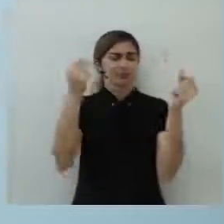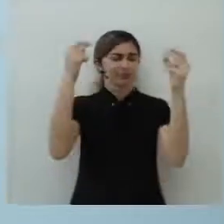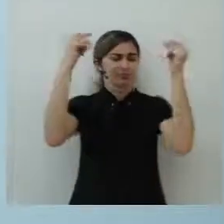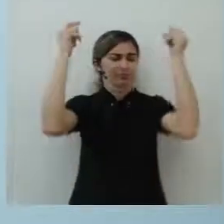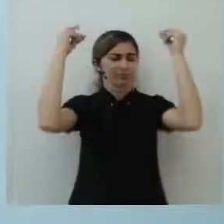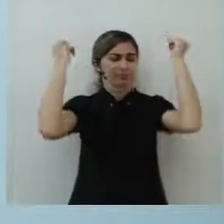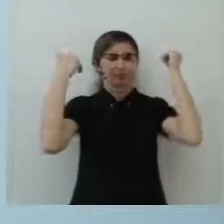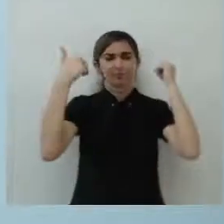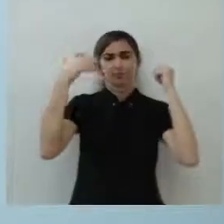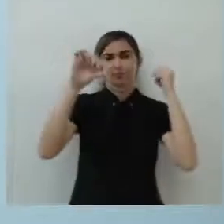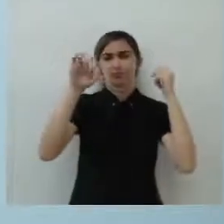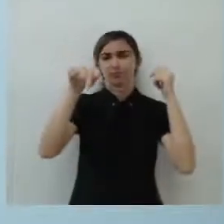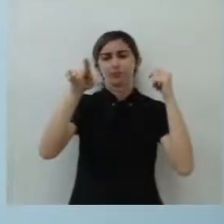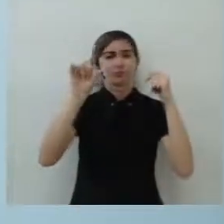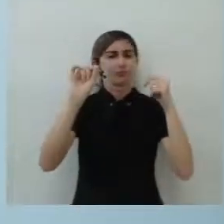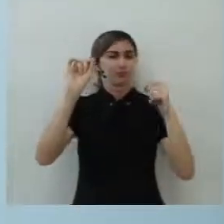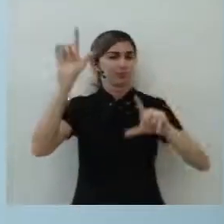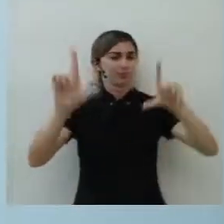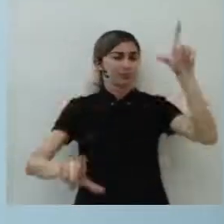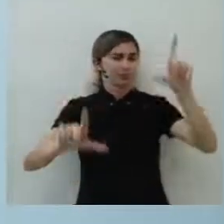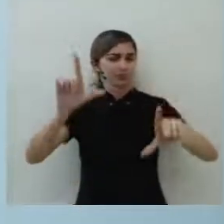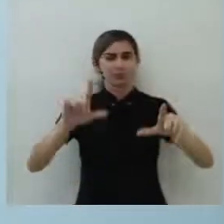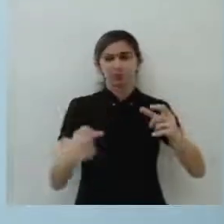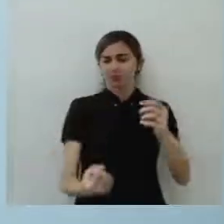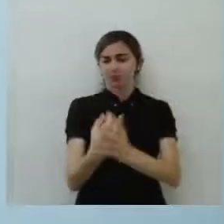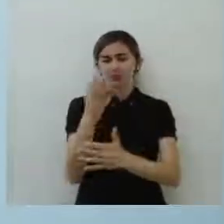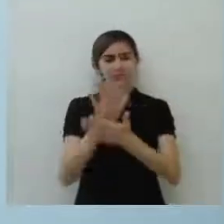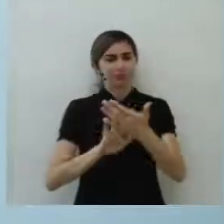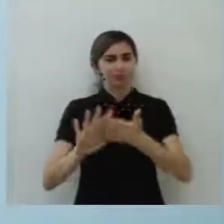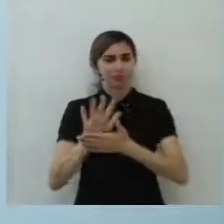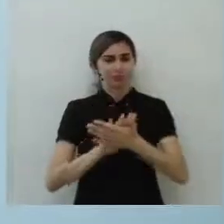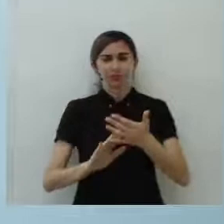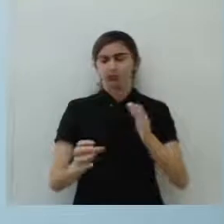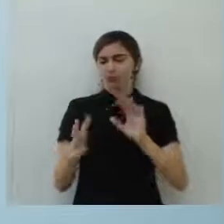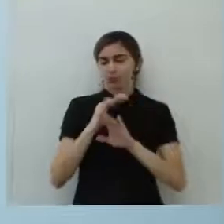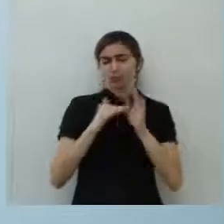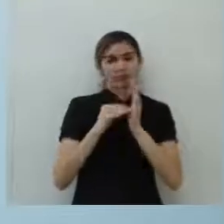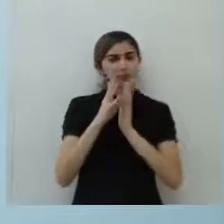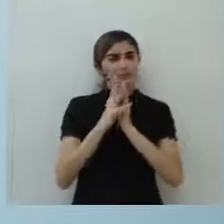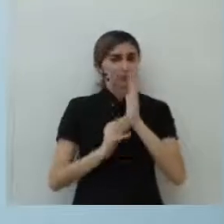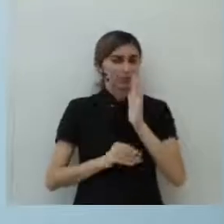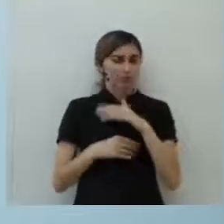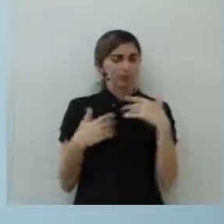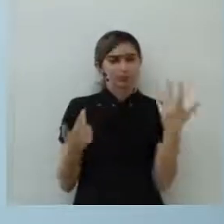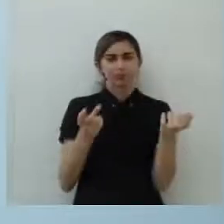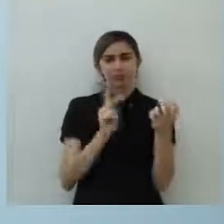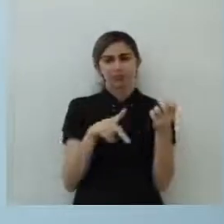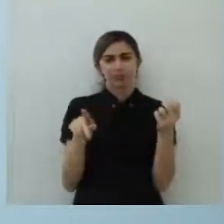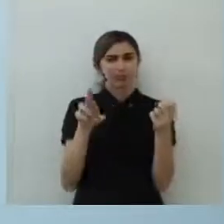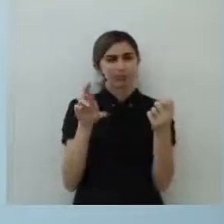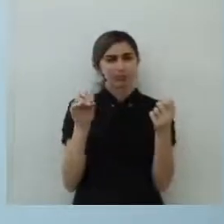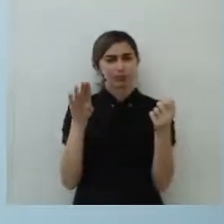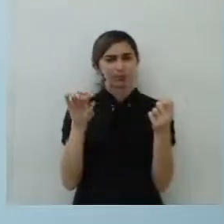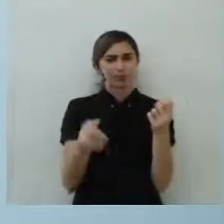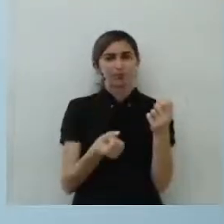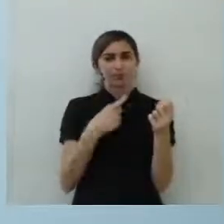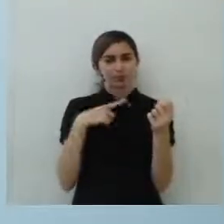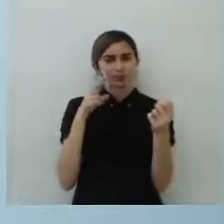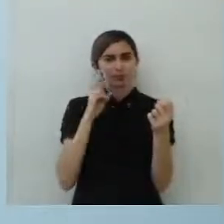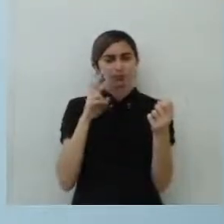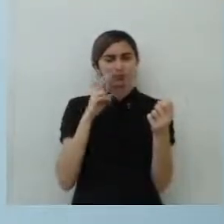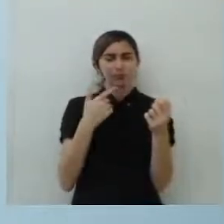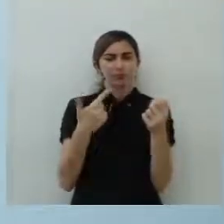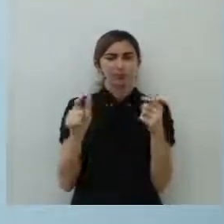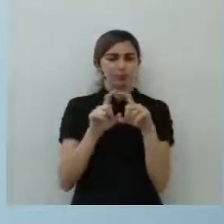de 70. Na televisão nada se cria, tudo se copia. O professor Robson estava aqui lembrando uma outra